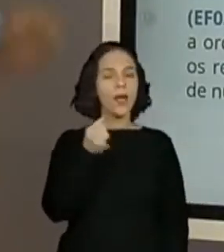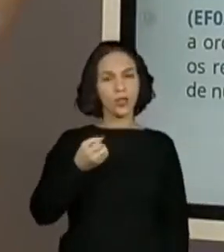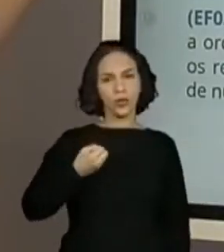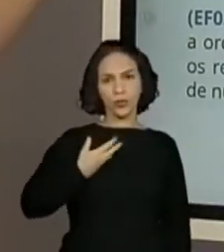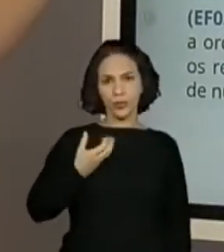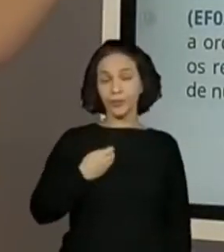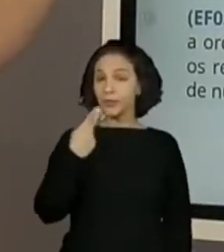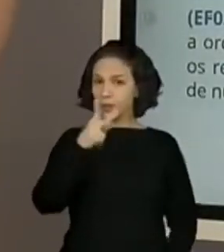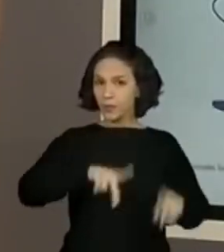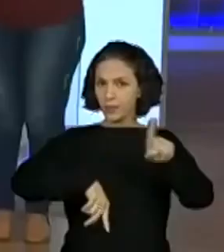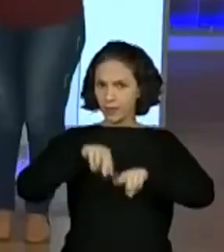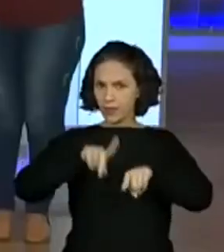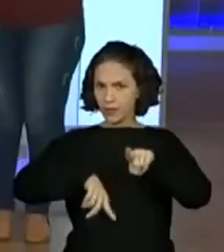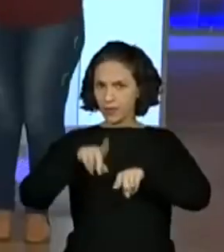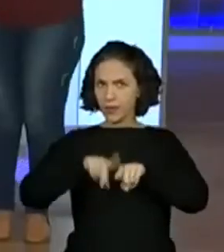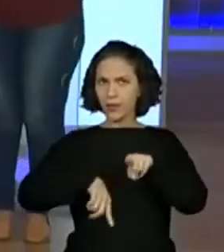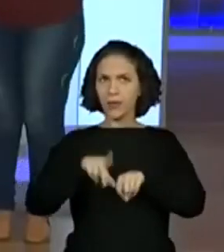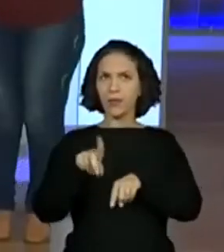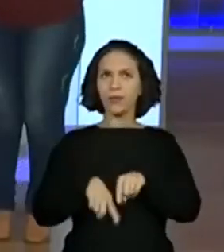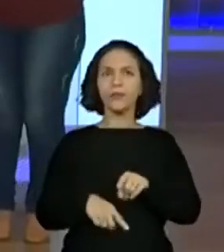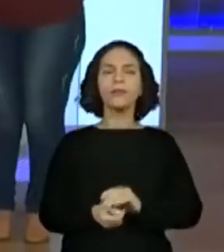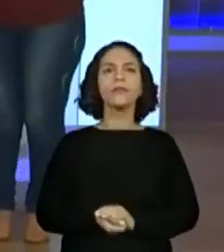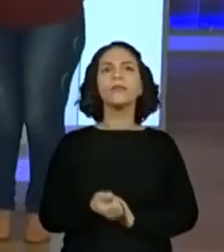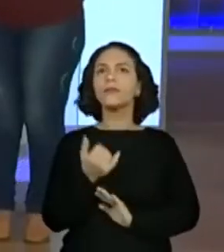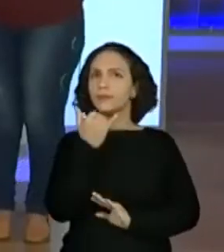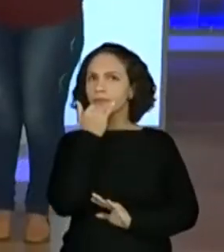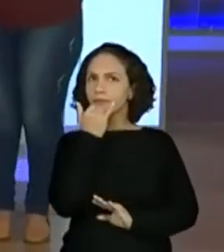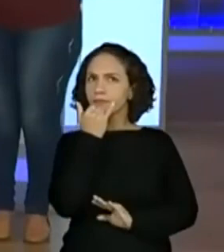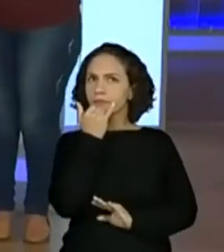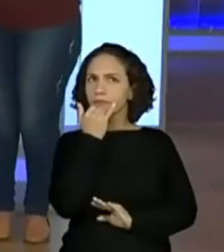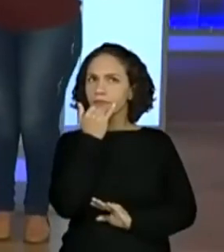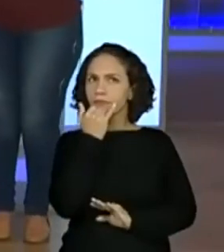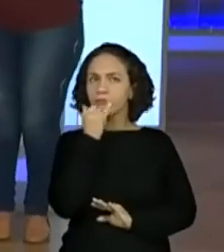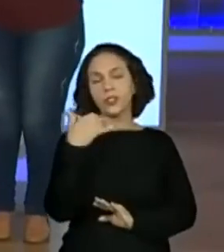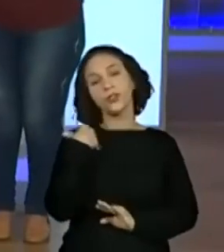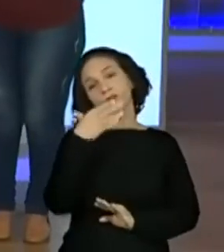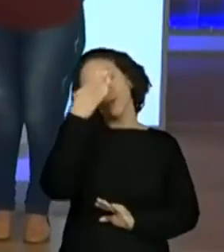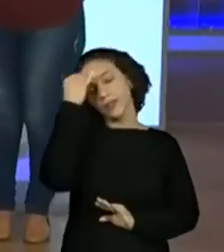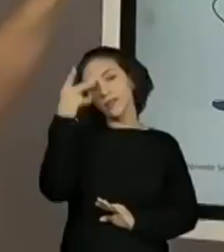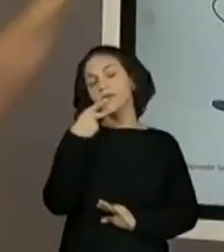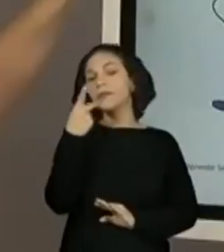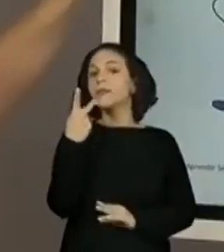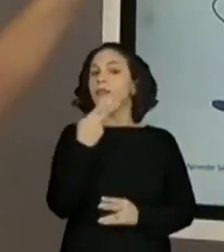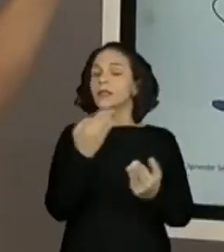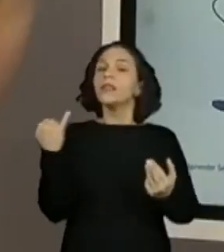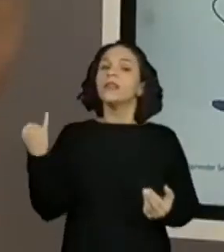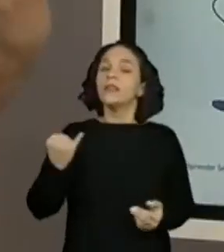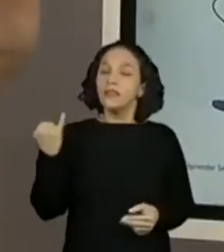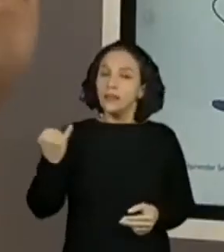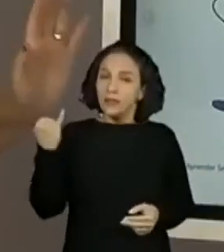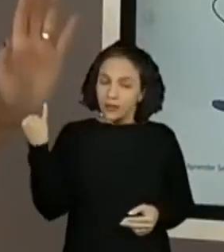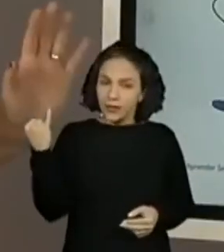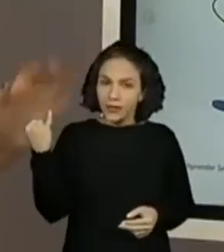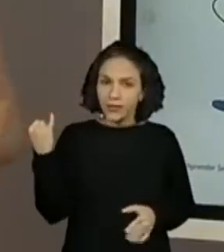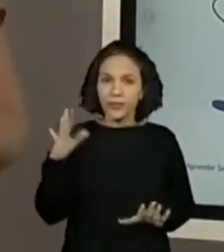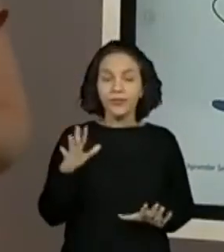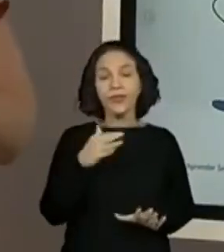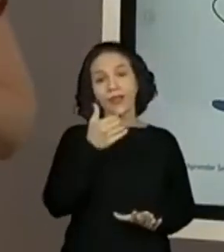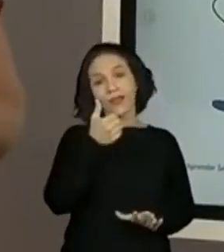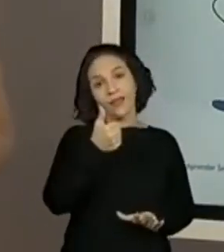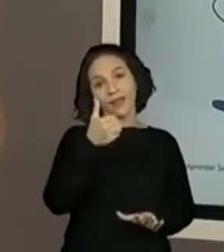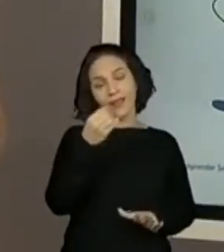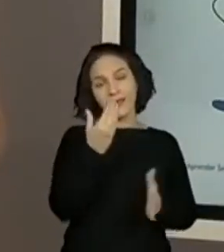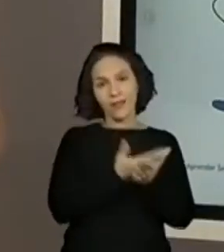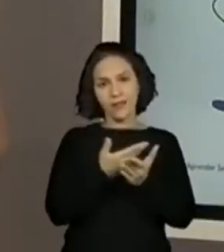no material de vocês... Ah não, desculpa, gente, a Pro esqueceu só de falar uma coisa muito importante aqui. Que nessas 10 aulas vai